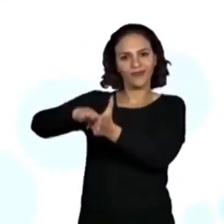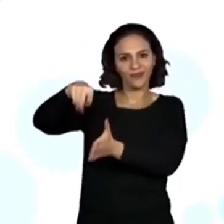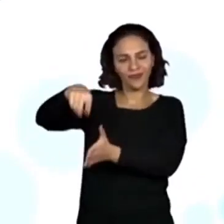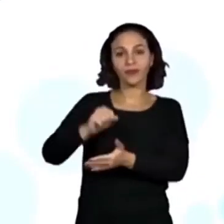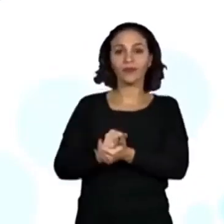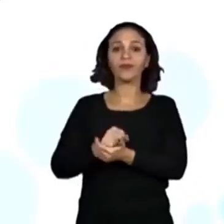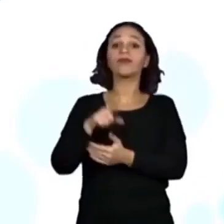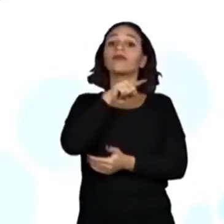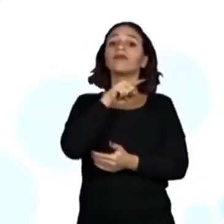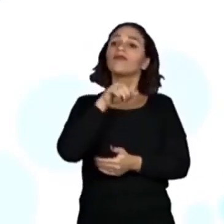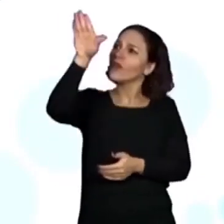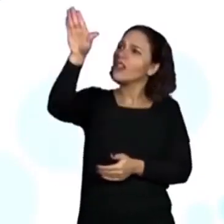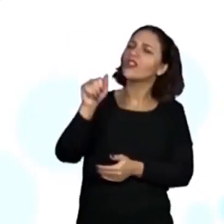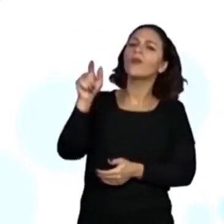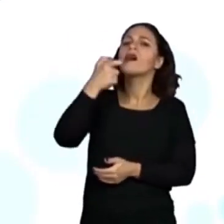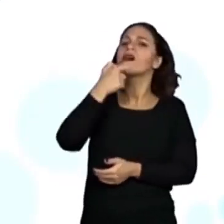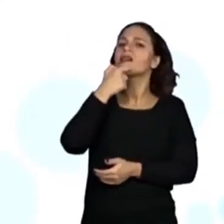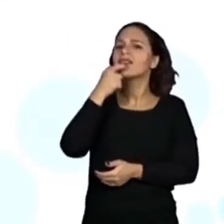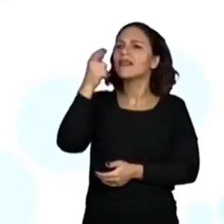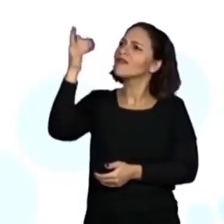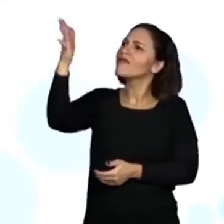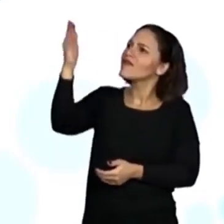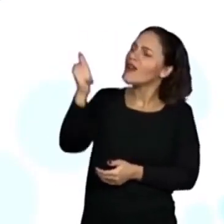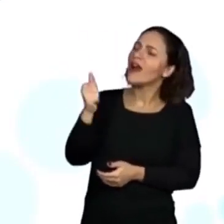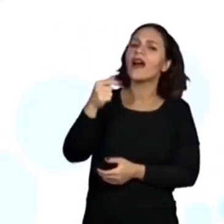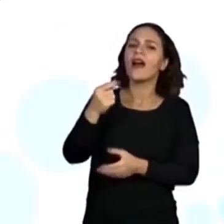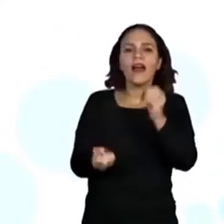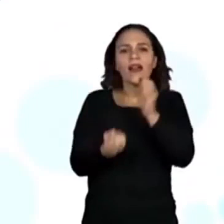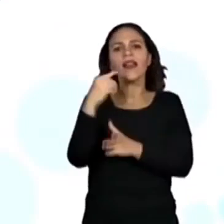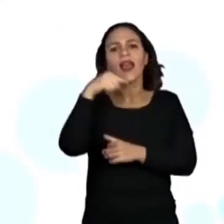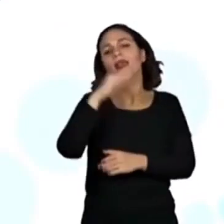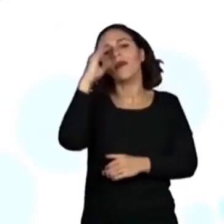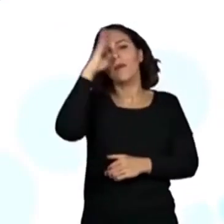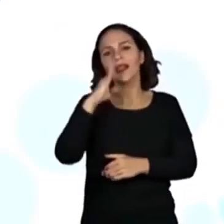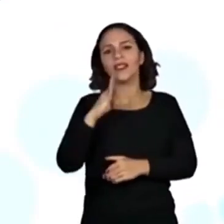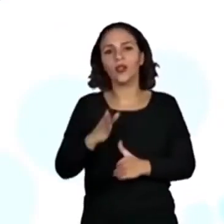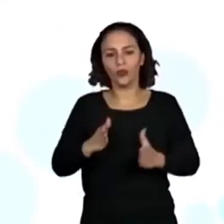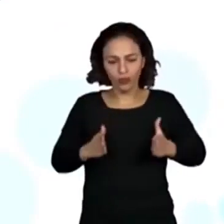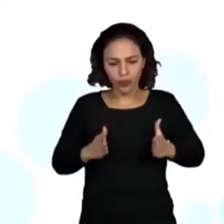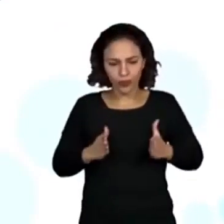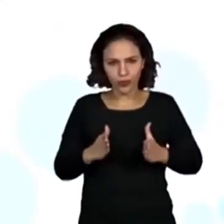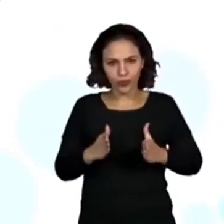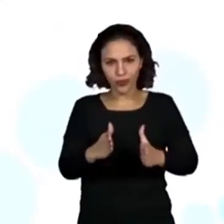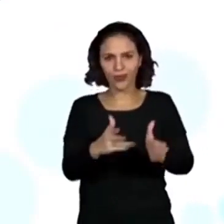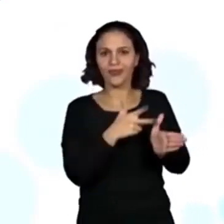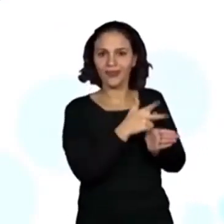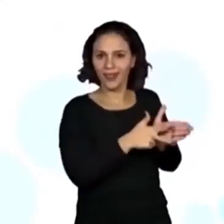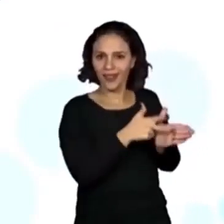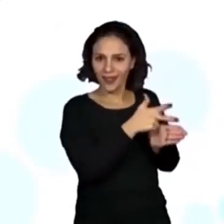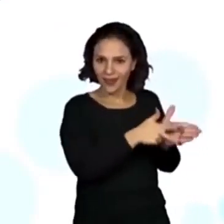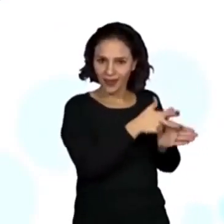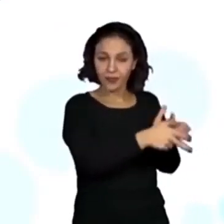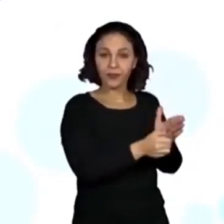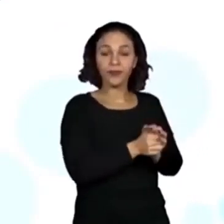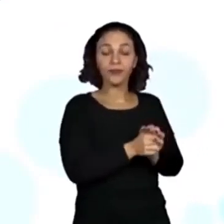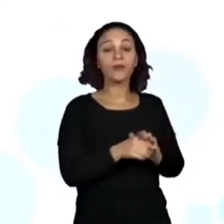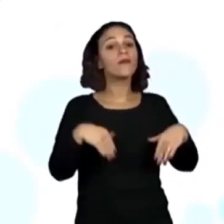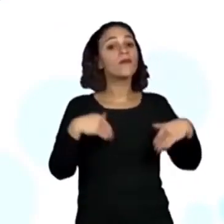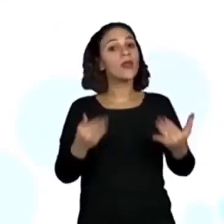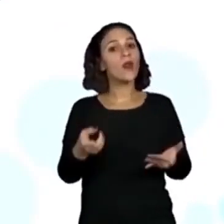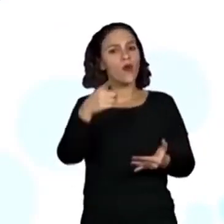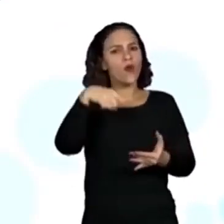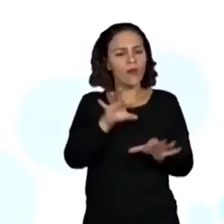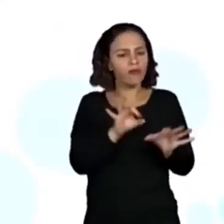contratados para desenvolver, instalar linhas férreas aqui no Brasil, e à medida em que os fazendeiros eles